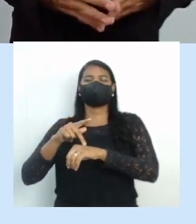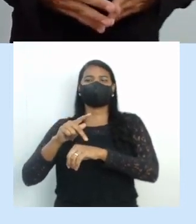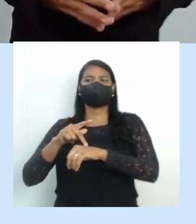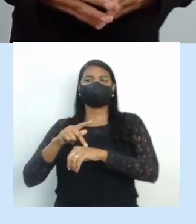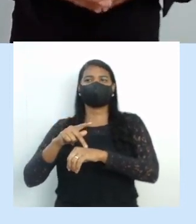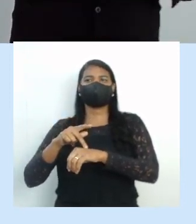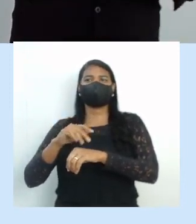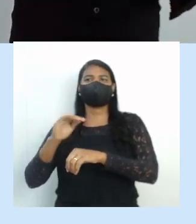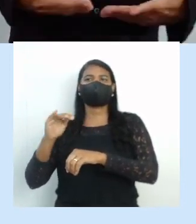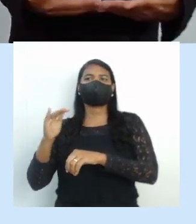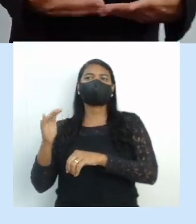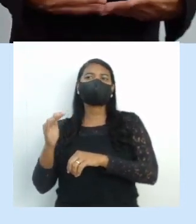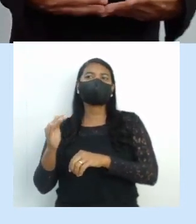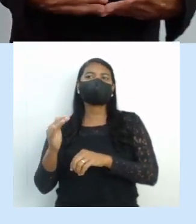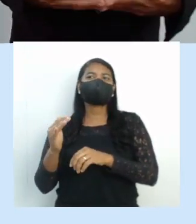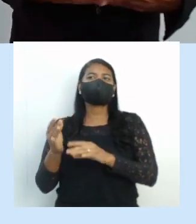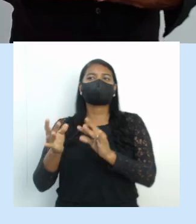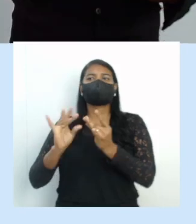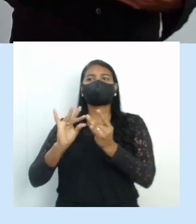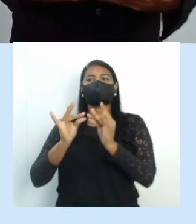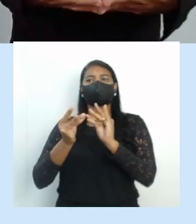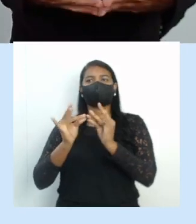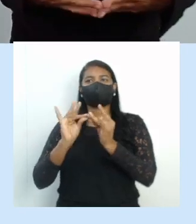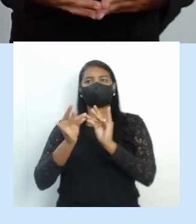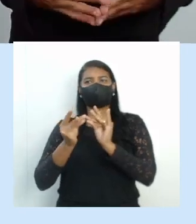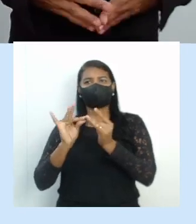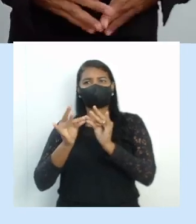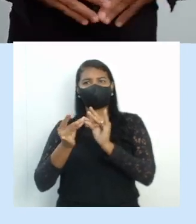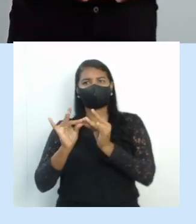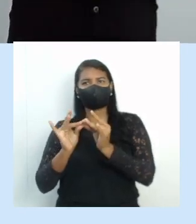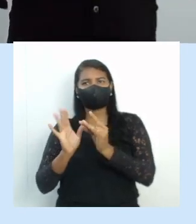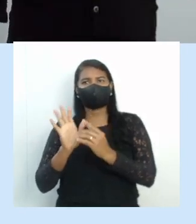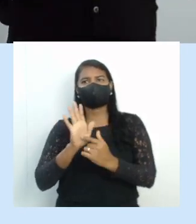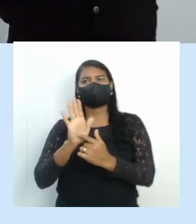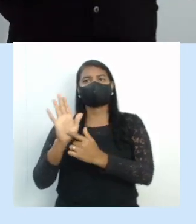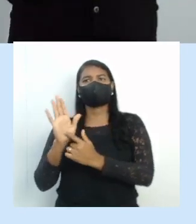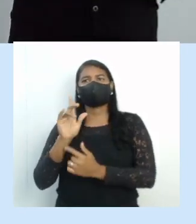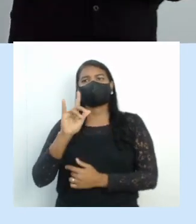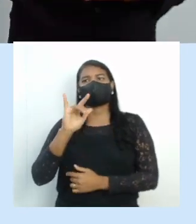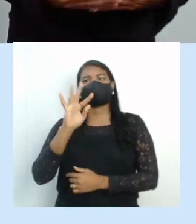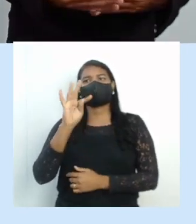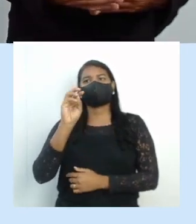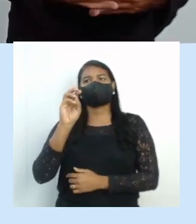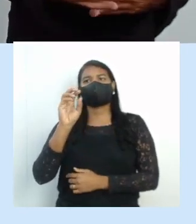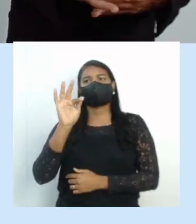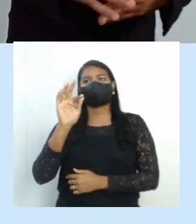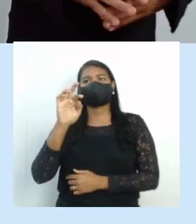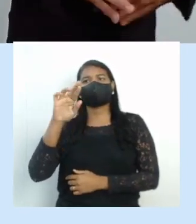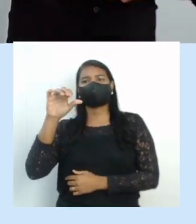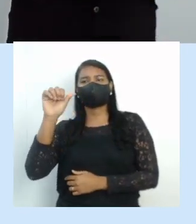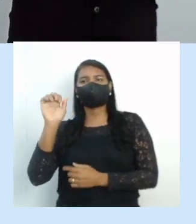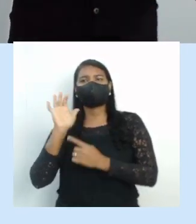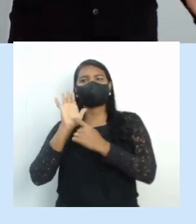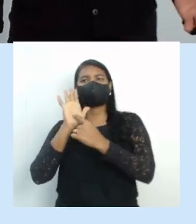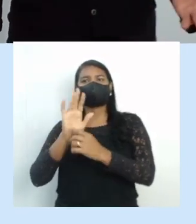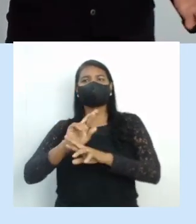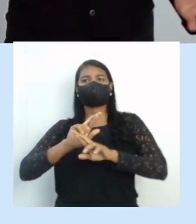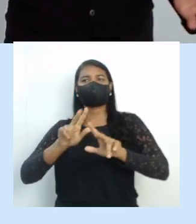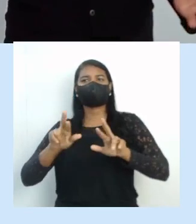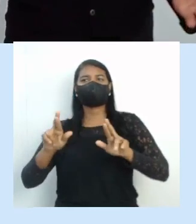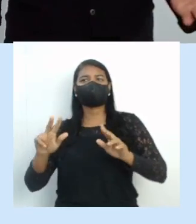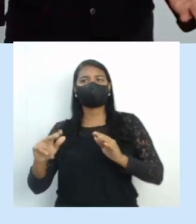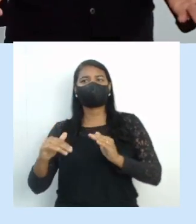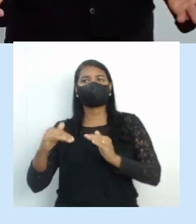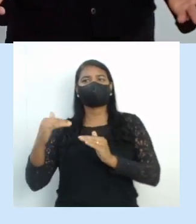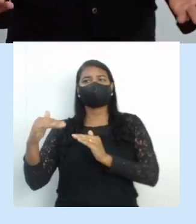dizer que a dinâmica da litosfera ela está ali evidenciada pelos diferentes processos